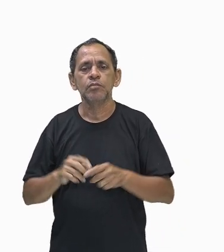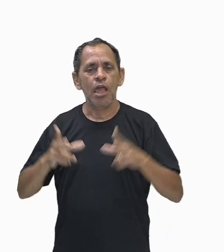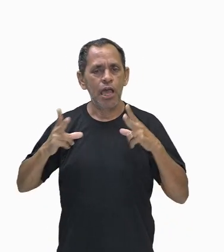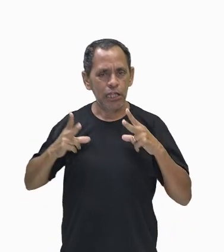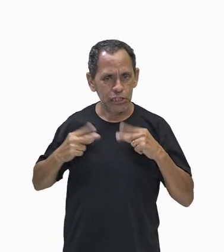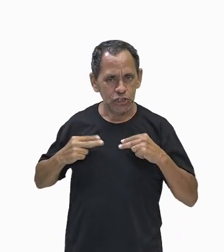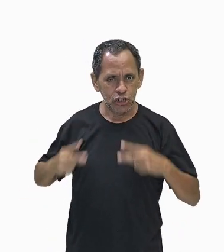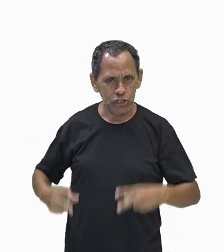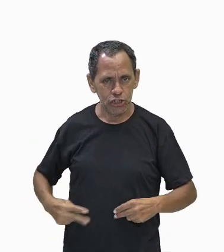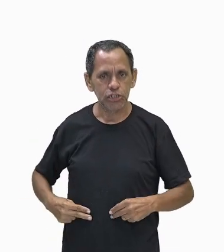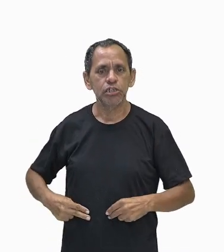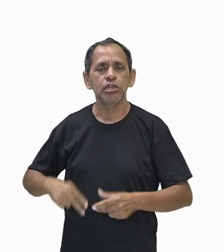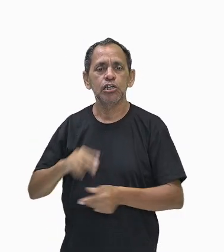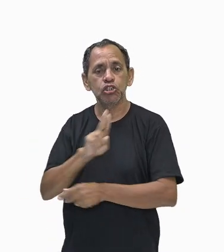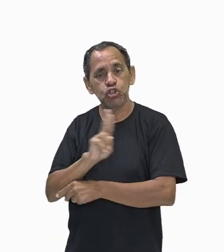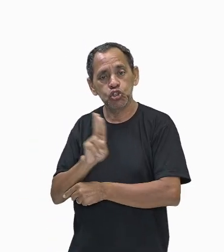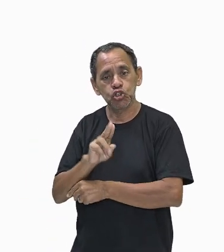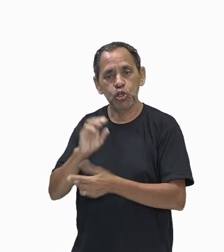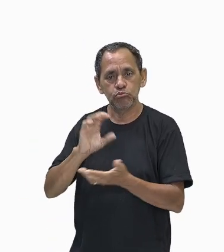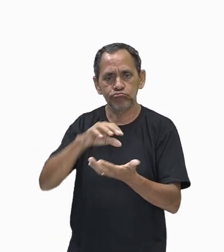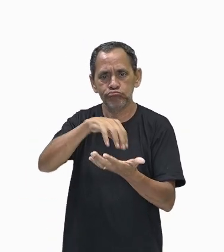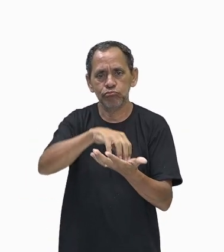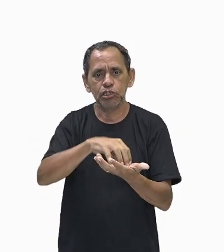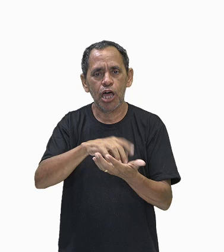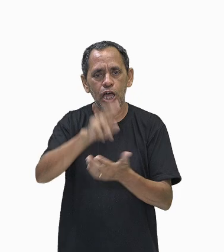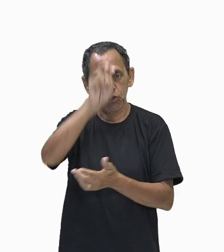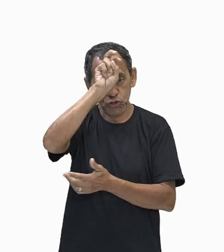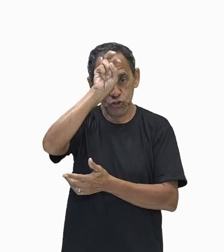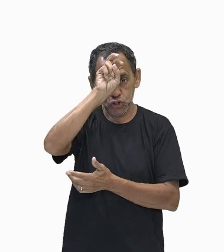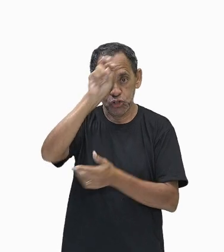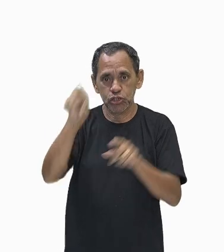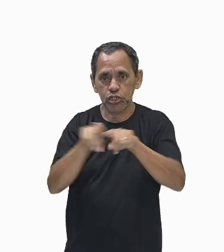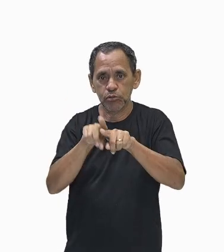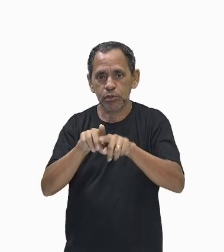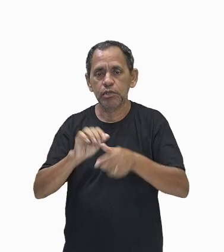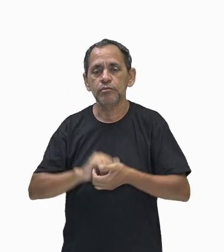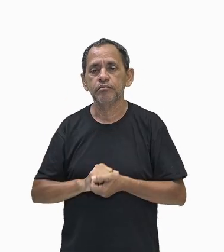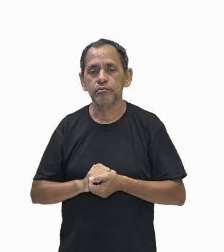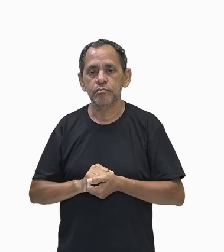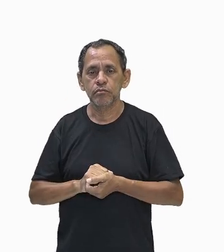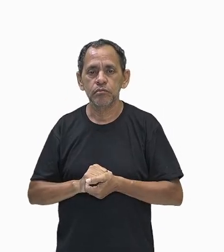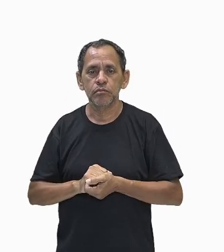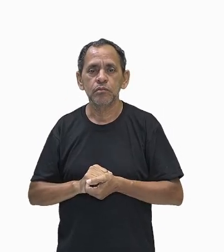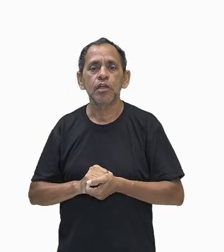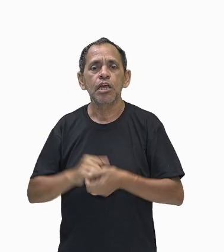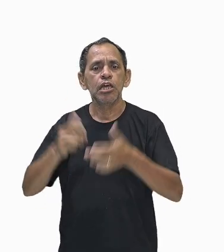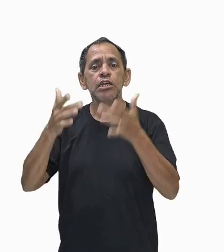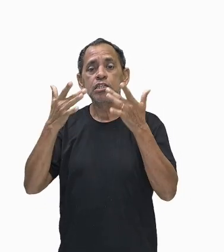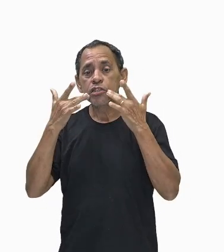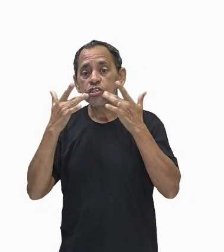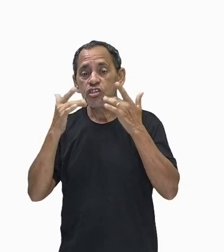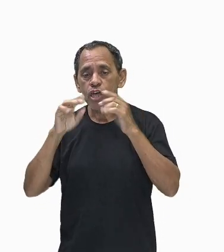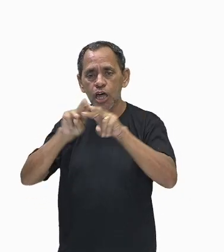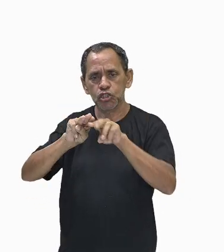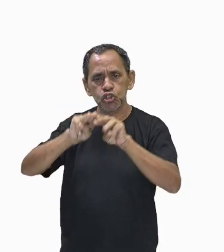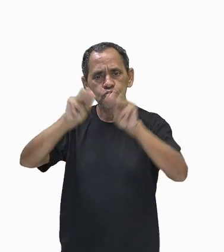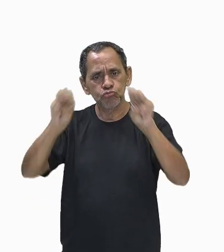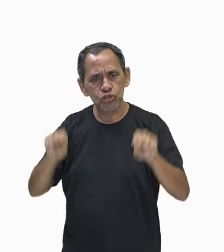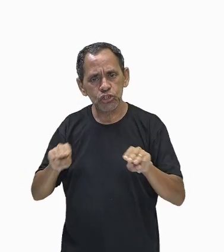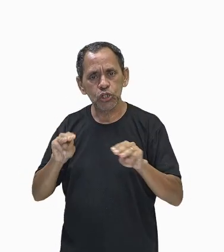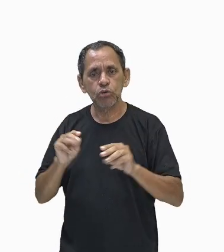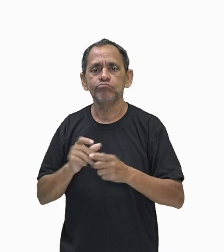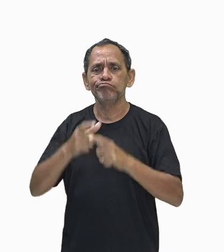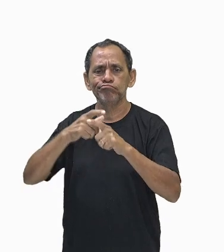Ela refere-se, então, ao Alexandre o Grande, lá no Egito. Na cidade de Alexandria havia centenas de teatros, um museu e a